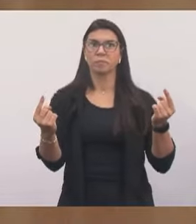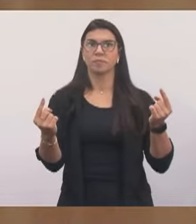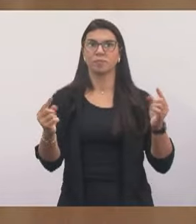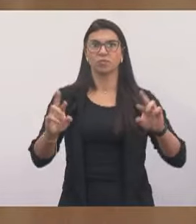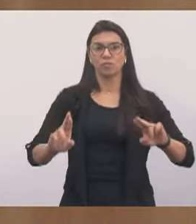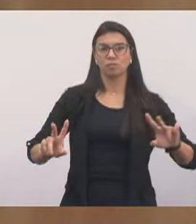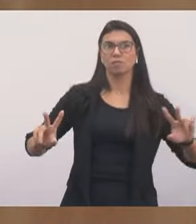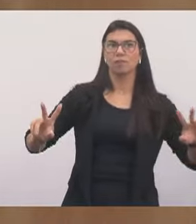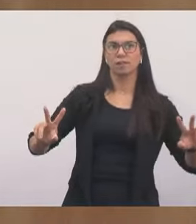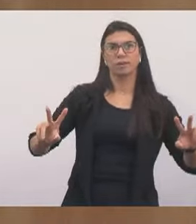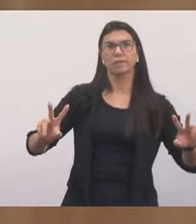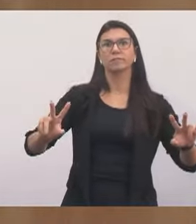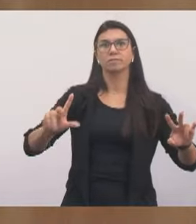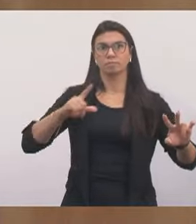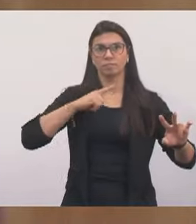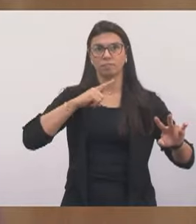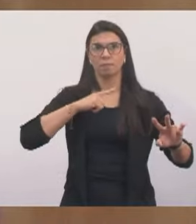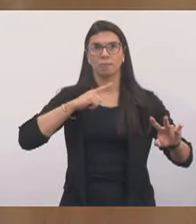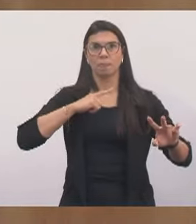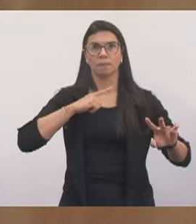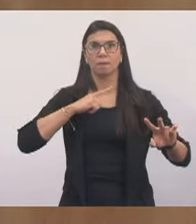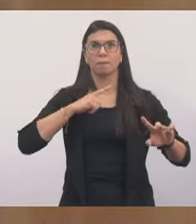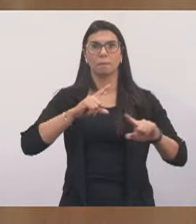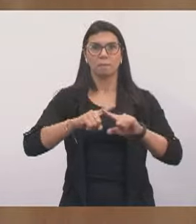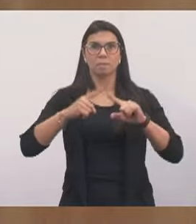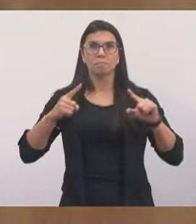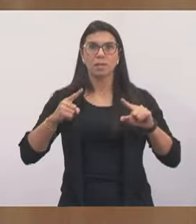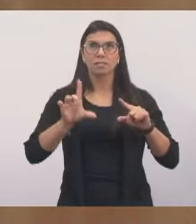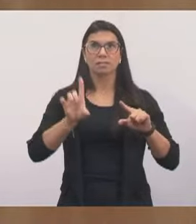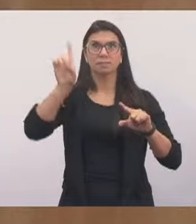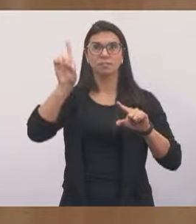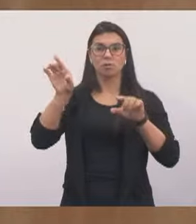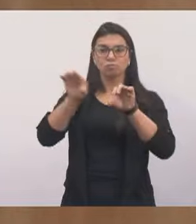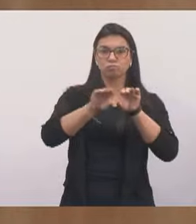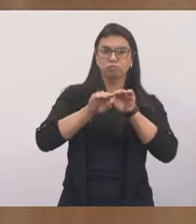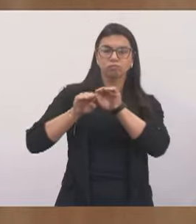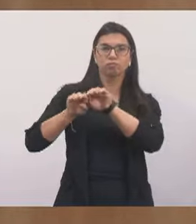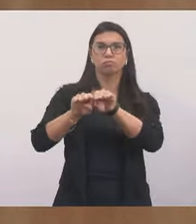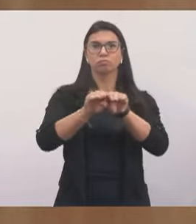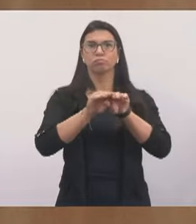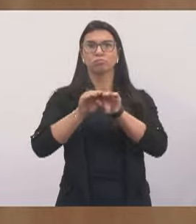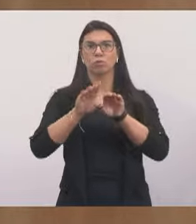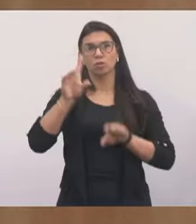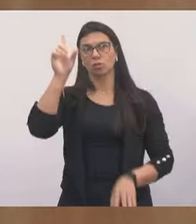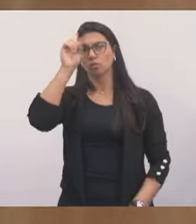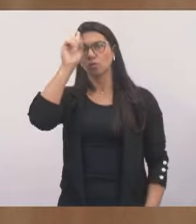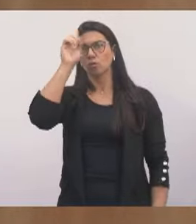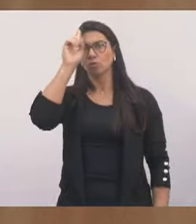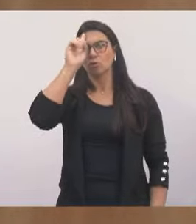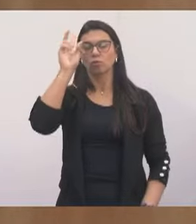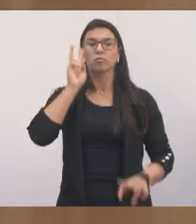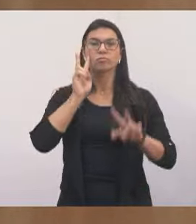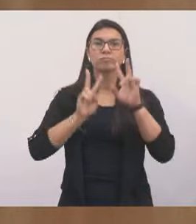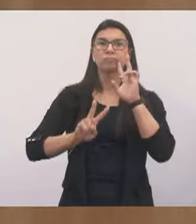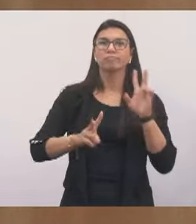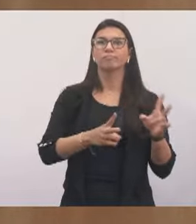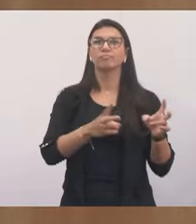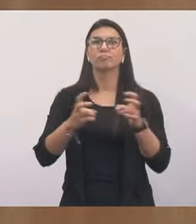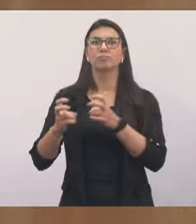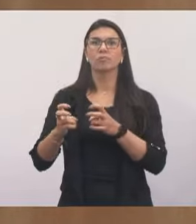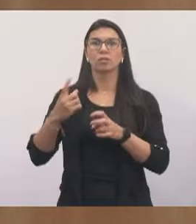e dia, mas o outro julga iguais todos os dias. Cada um